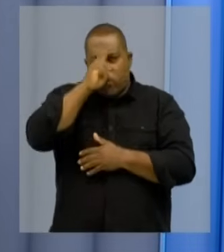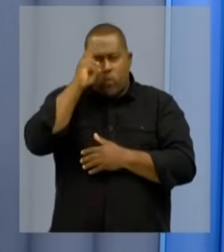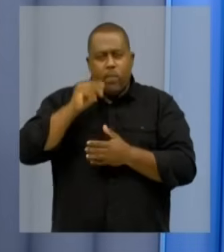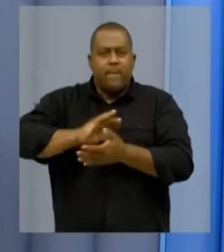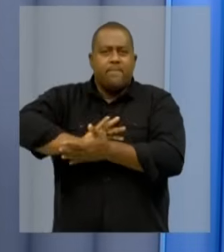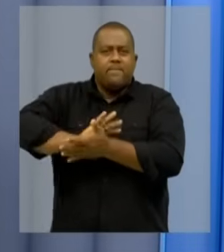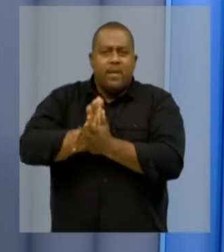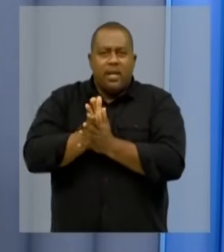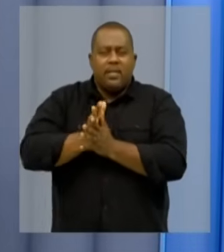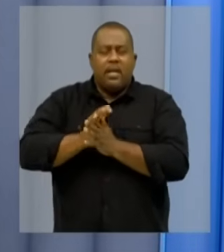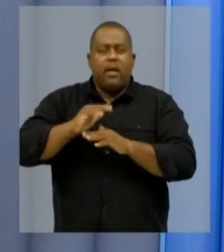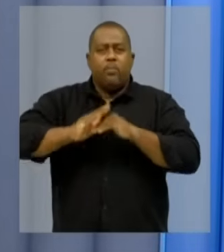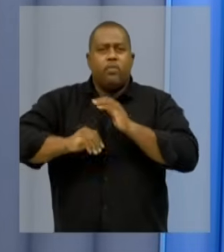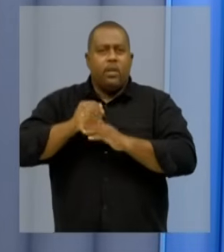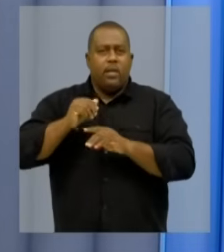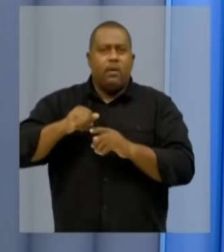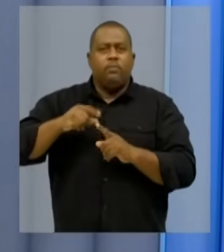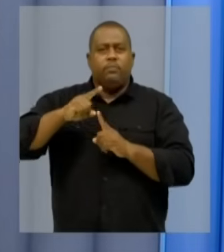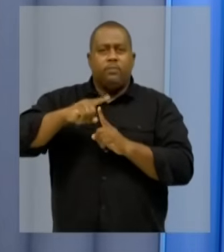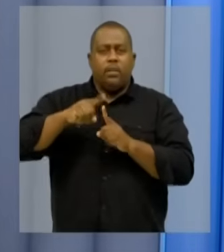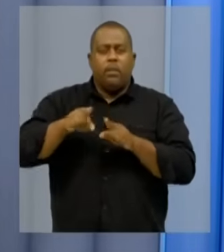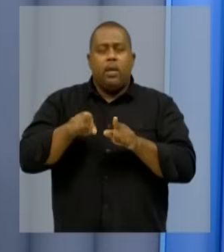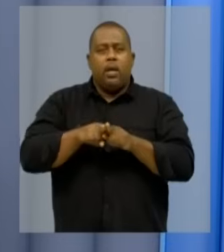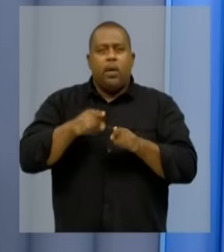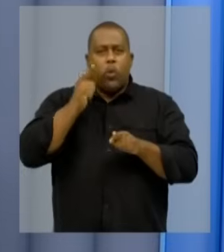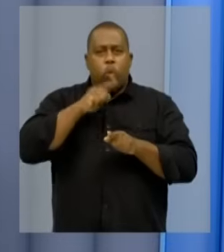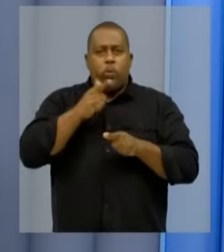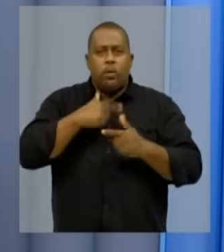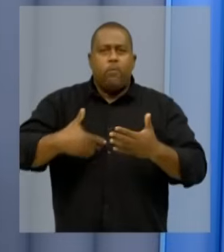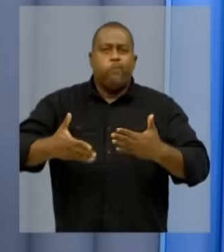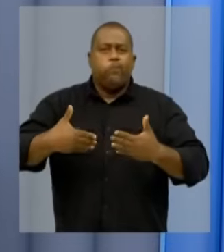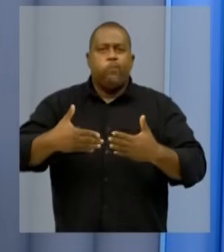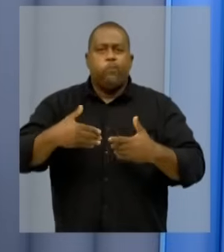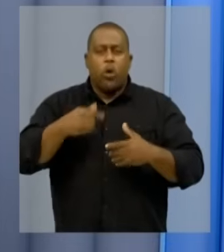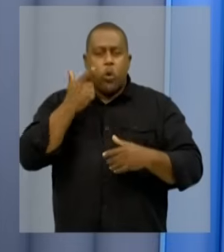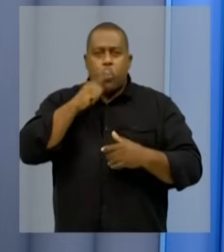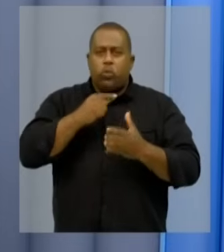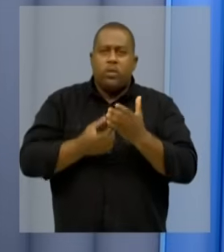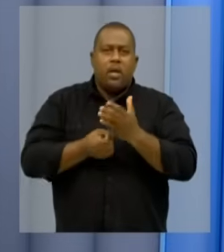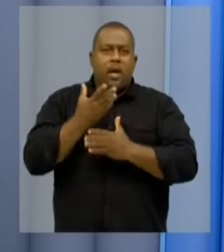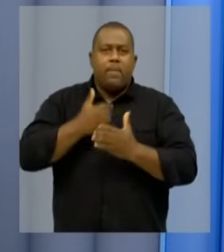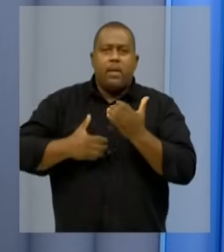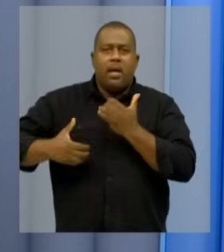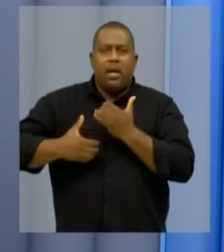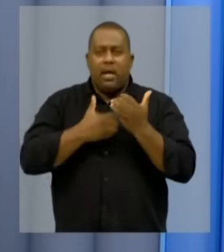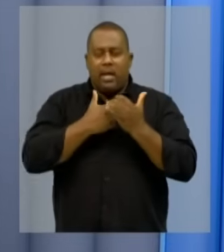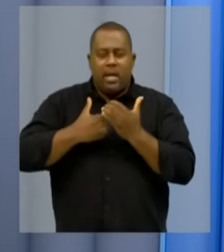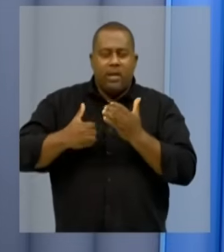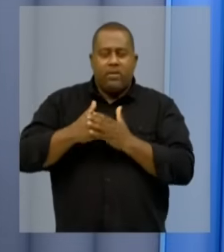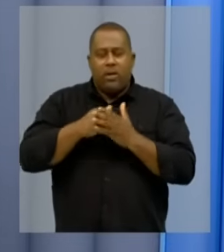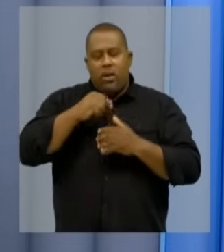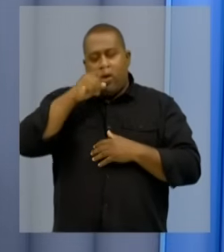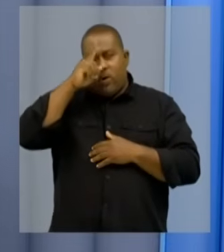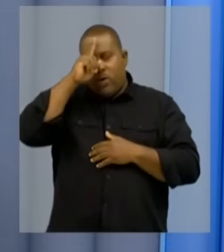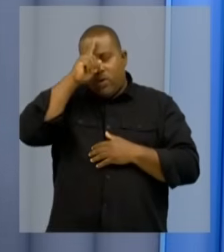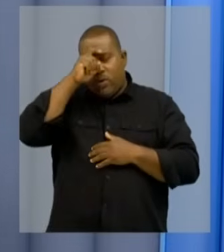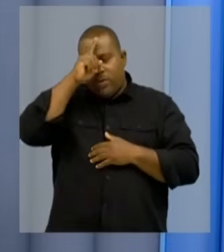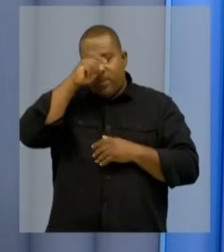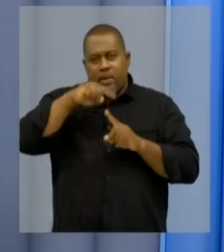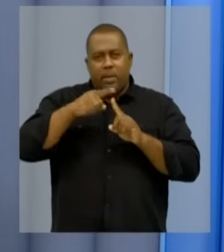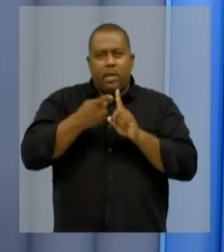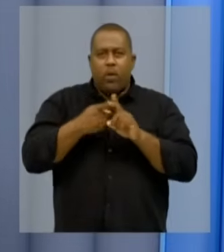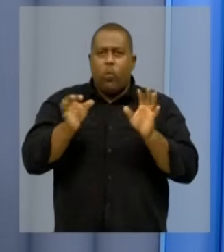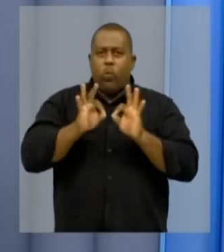e mais. Arrecadou recursos e não fez as creches, não fez uma maternidade. Salvador não tem uma